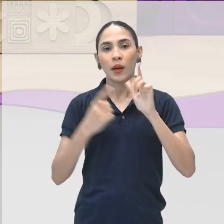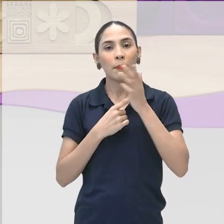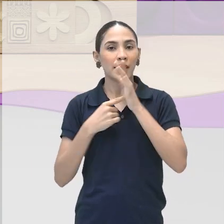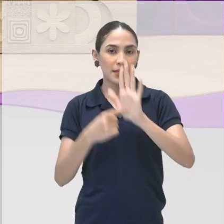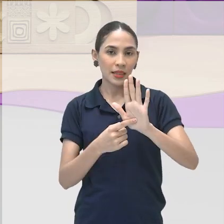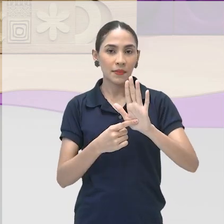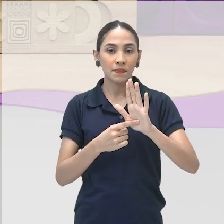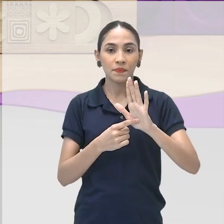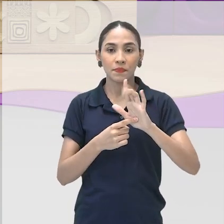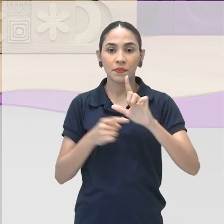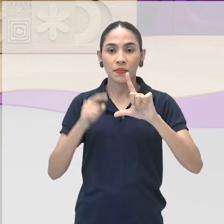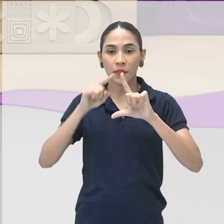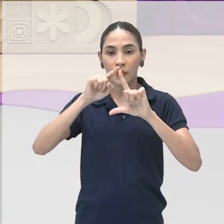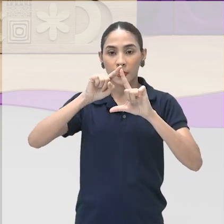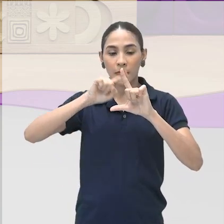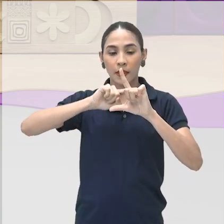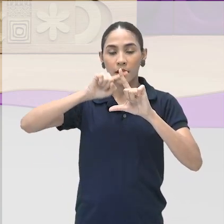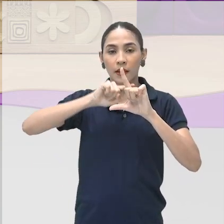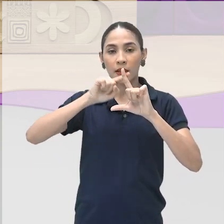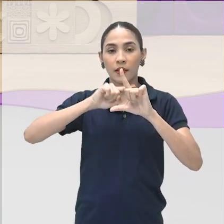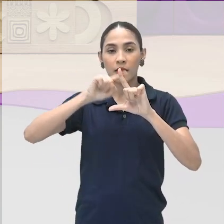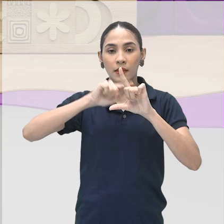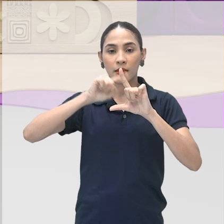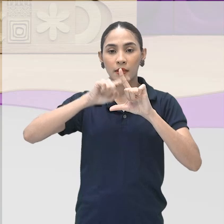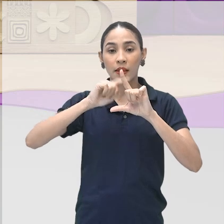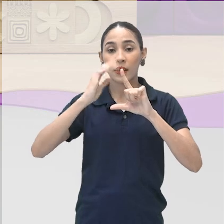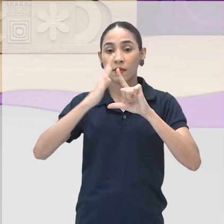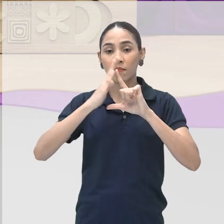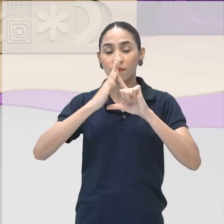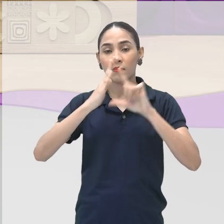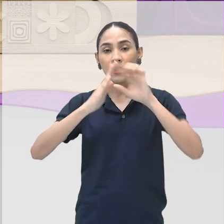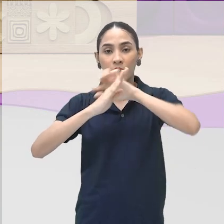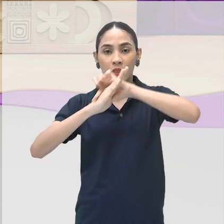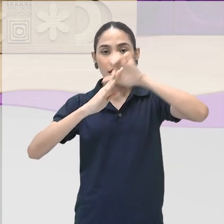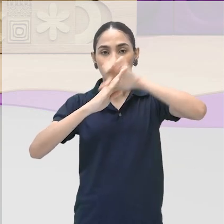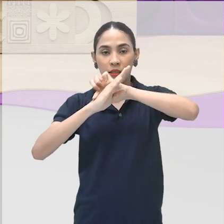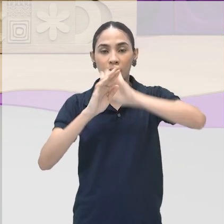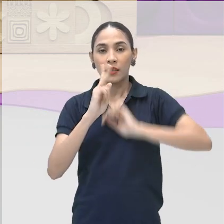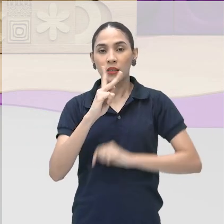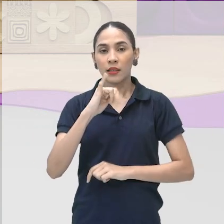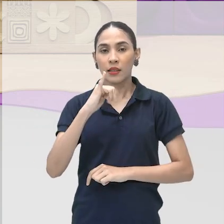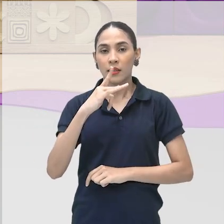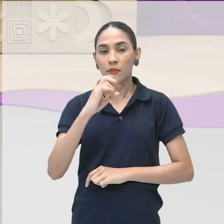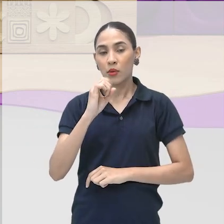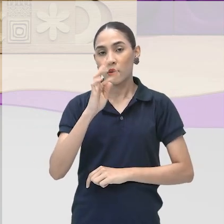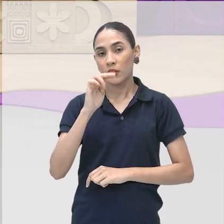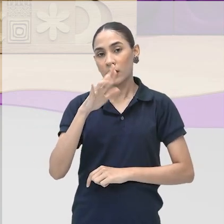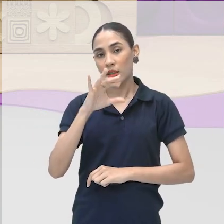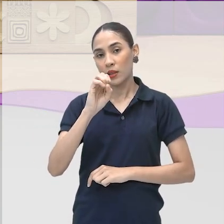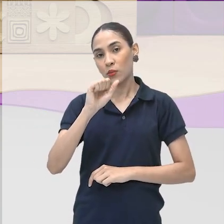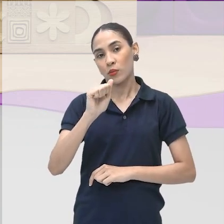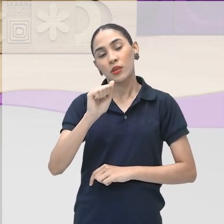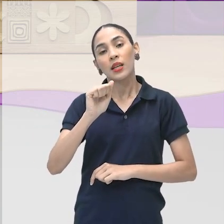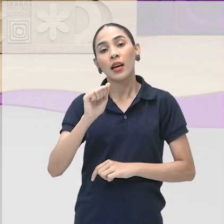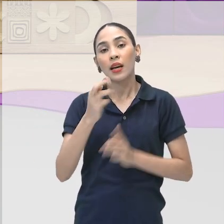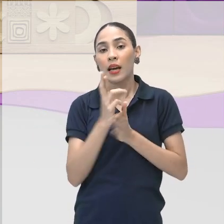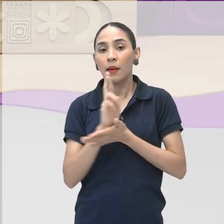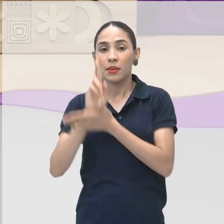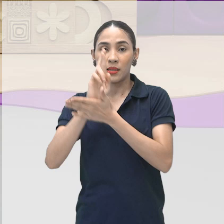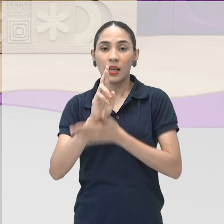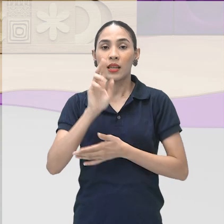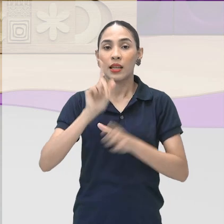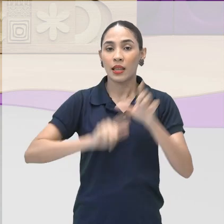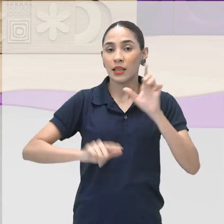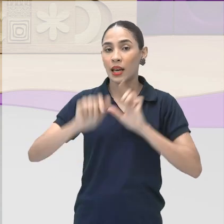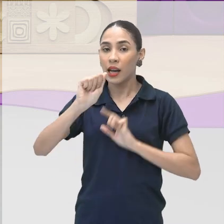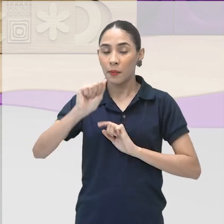a hipotenusa, que é o lado maior, eu estou representando aqui por essa letrinha A, tá bom? O que vai acontecer, então, no Teorema